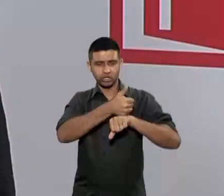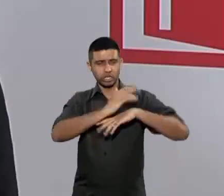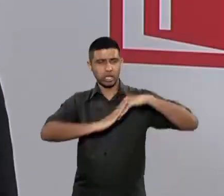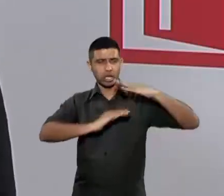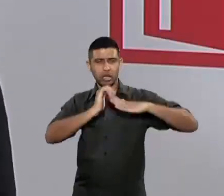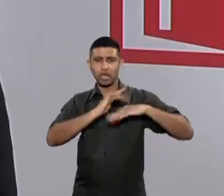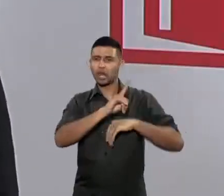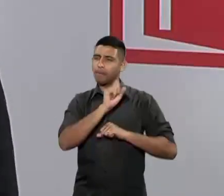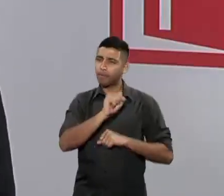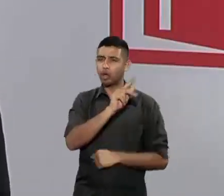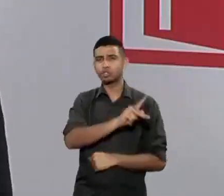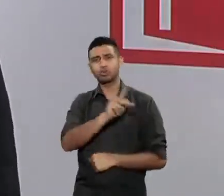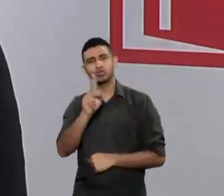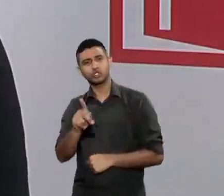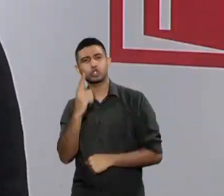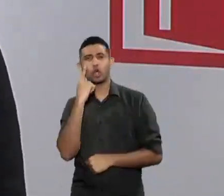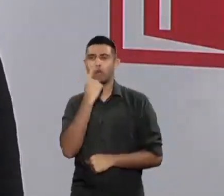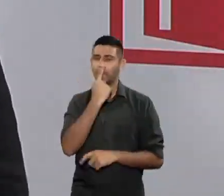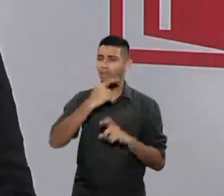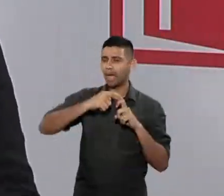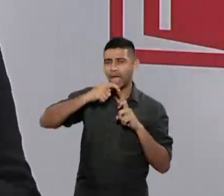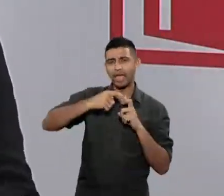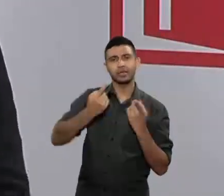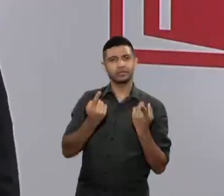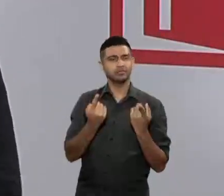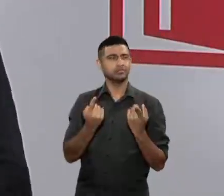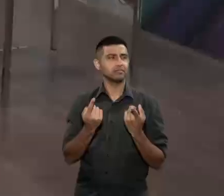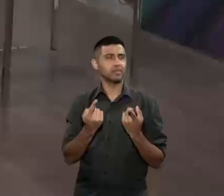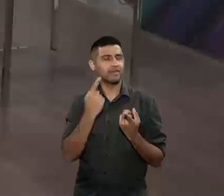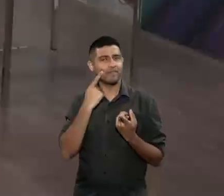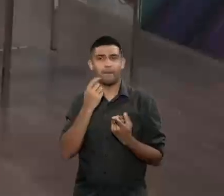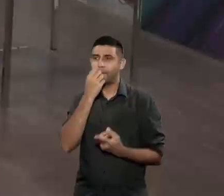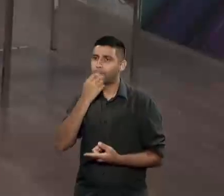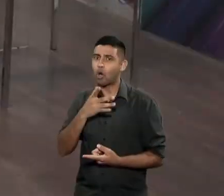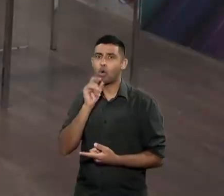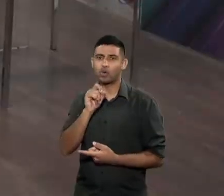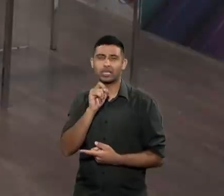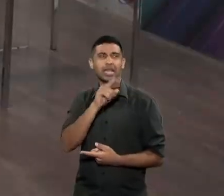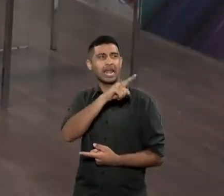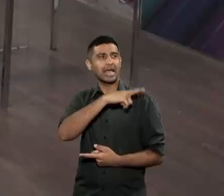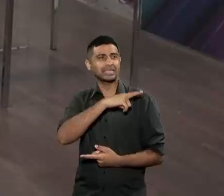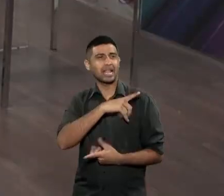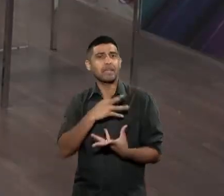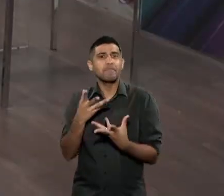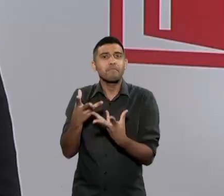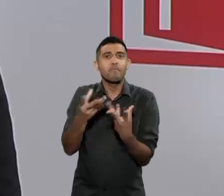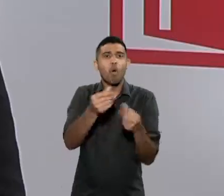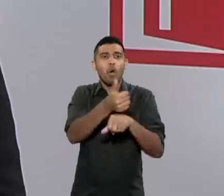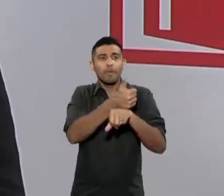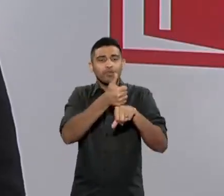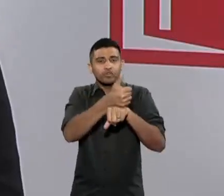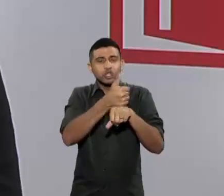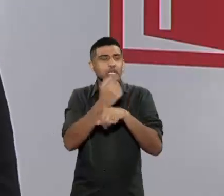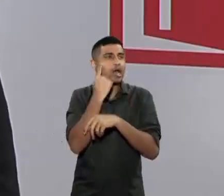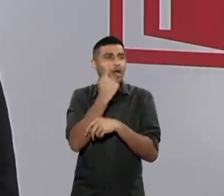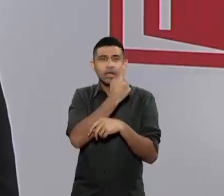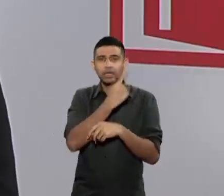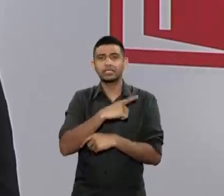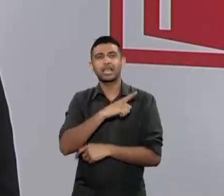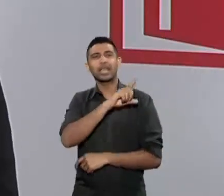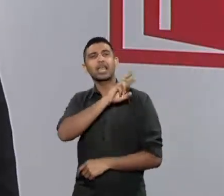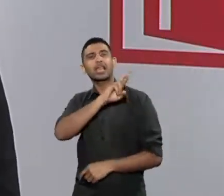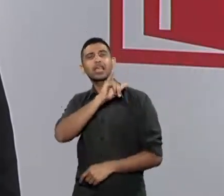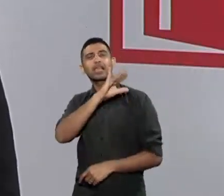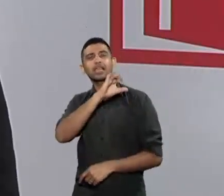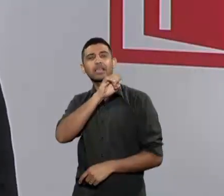profissionais, que podem ser professores, oftalmologistas. Olha, que bom que seria bom. Se tivessem muitos oftalmologistas lá, porque o doutor Ricardo Guimarães e a